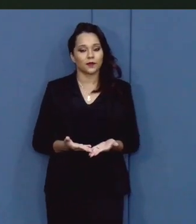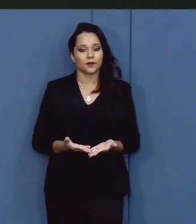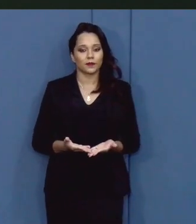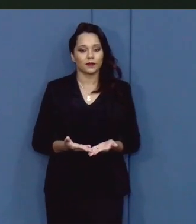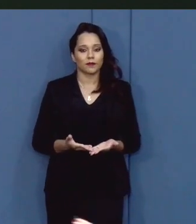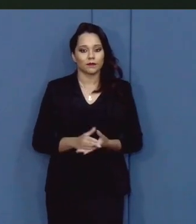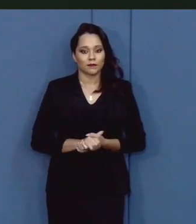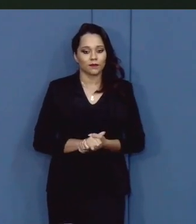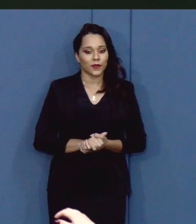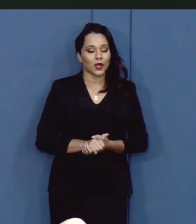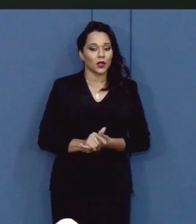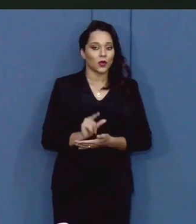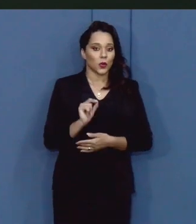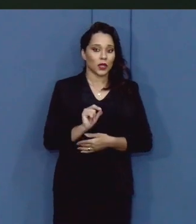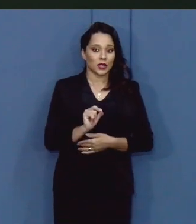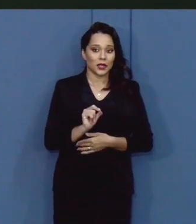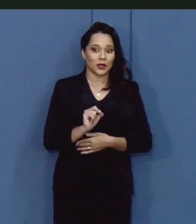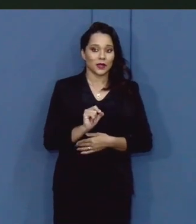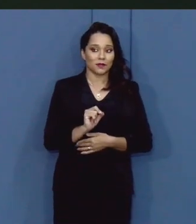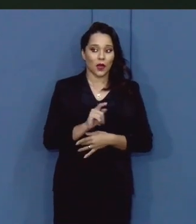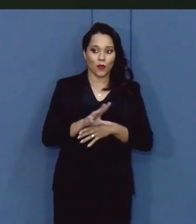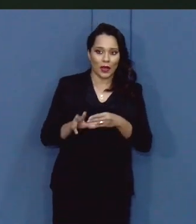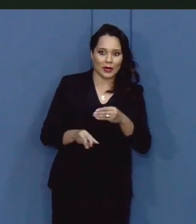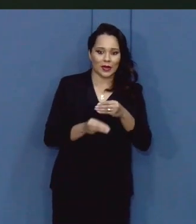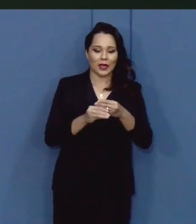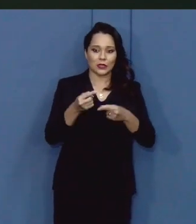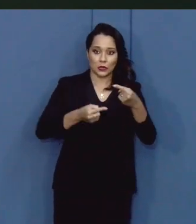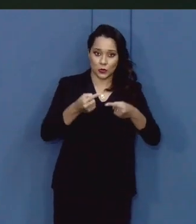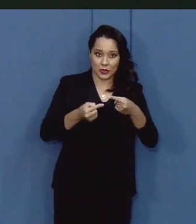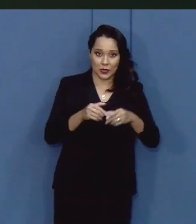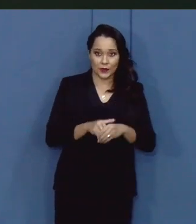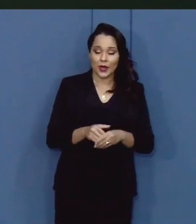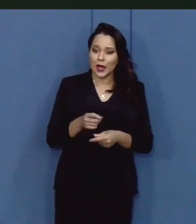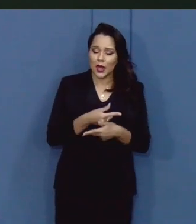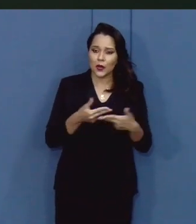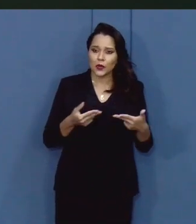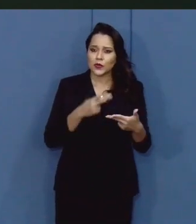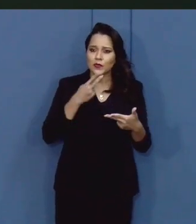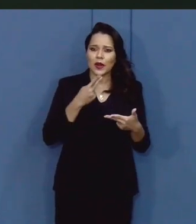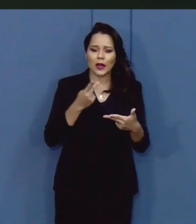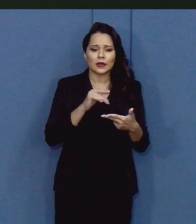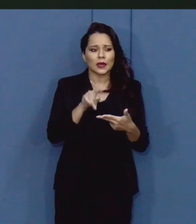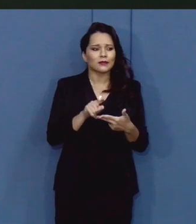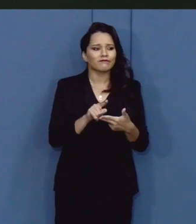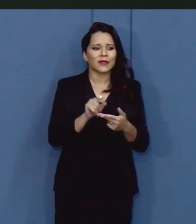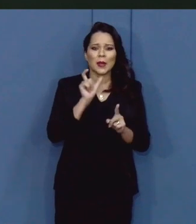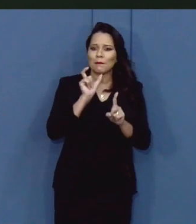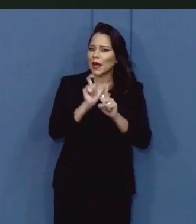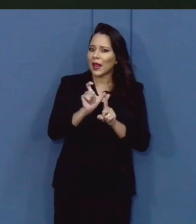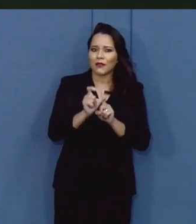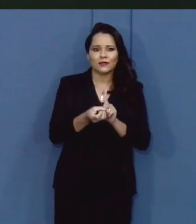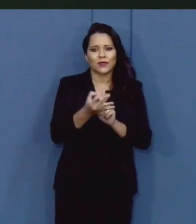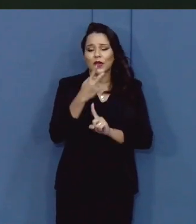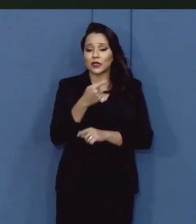E o meu, o que eu vou agregar a essa discussão é uma coisa que foi falada tanto, a palavra que foi